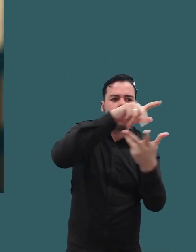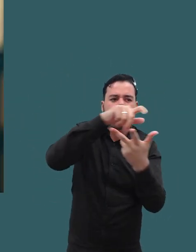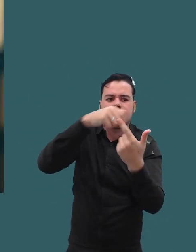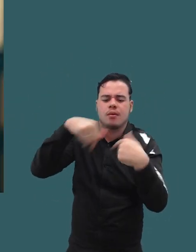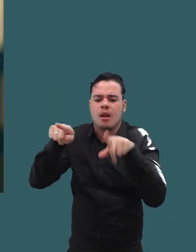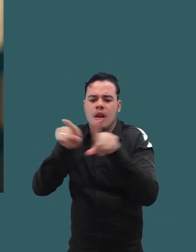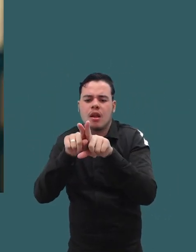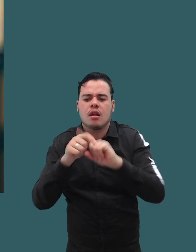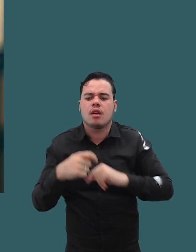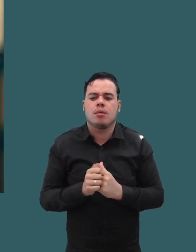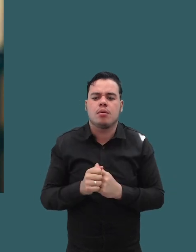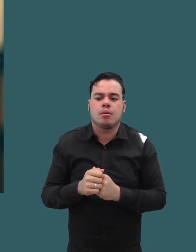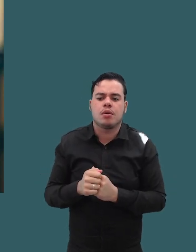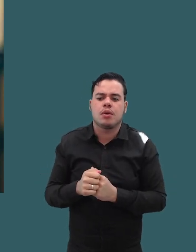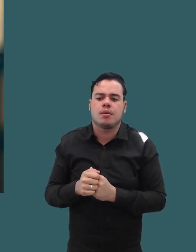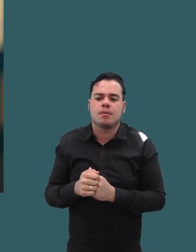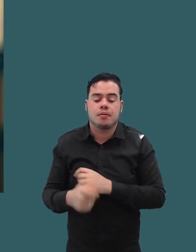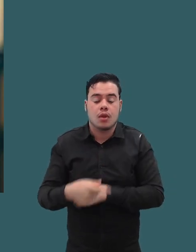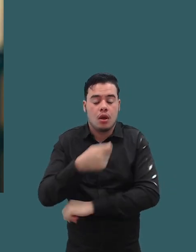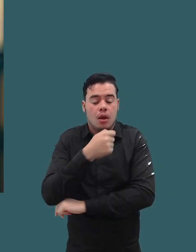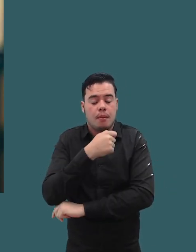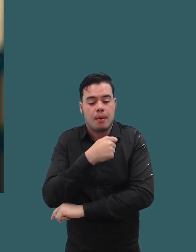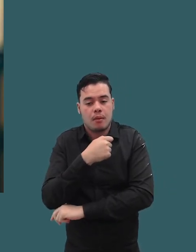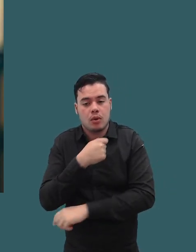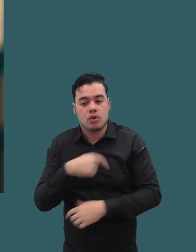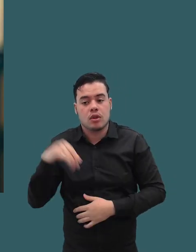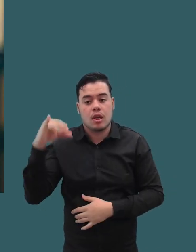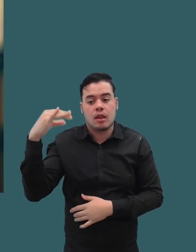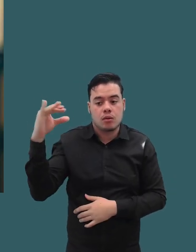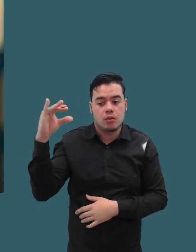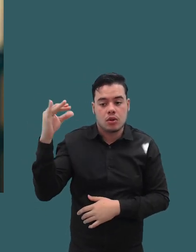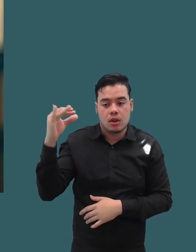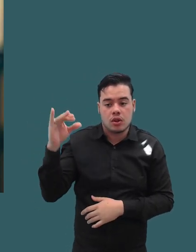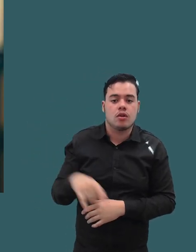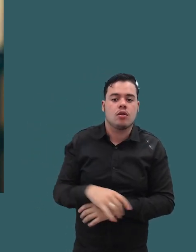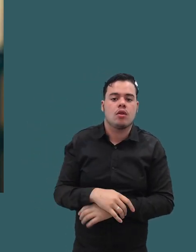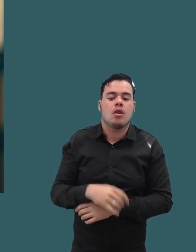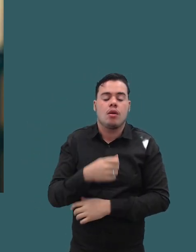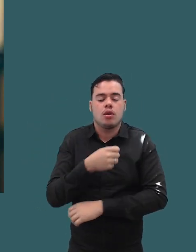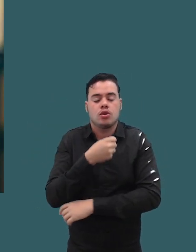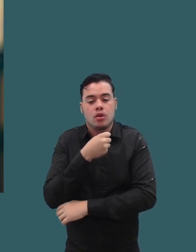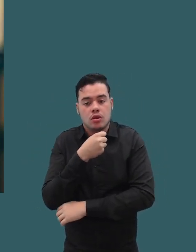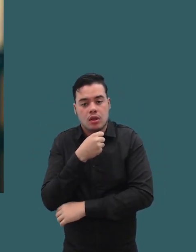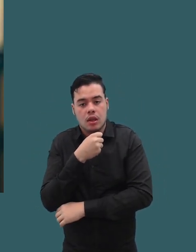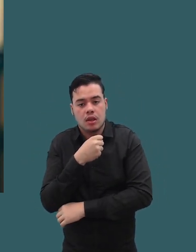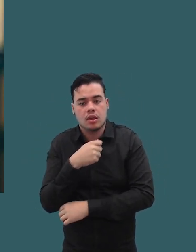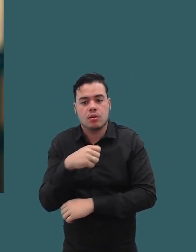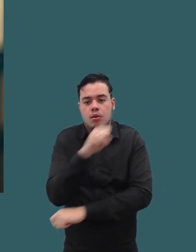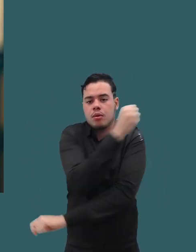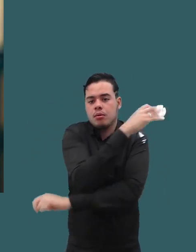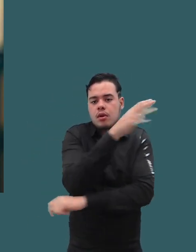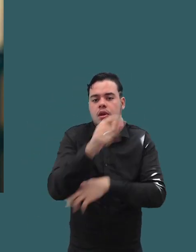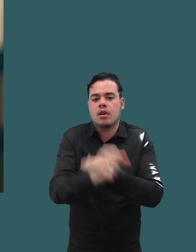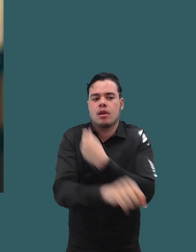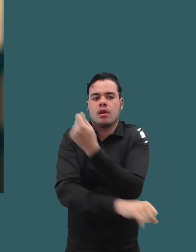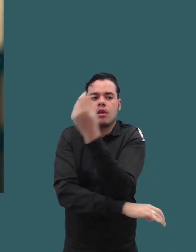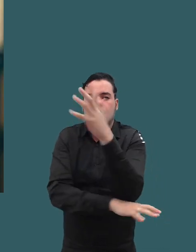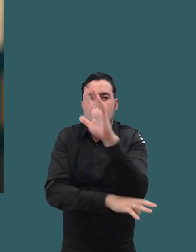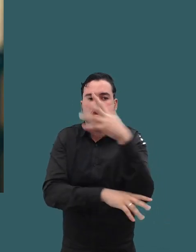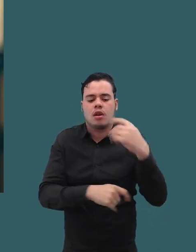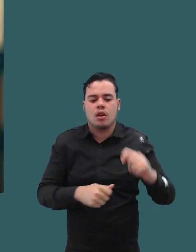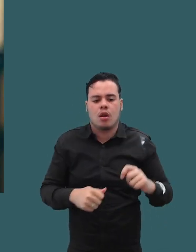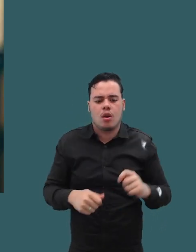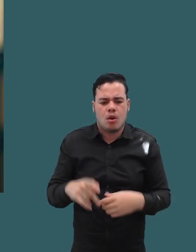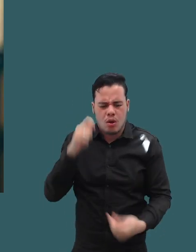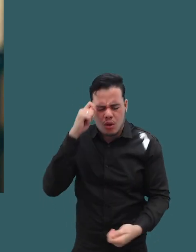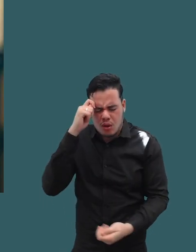portais específicos de jornalismo científico, jornalismo ambiental, jornalismo de saúde. Os domínios